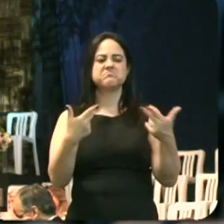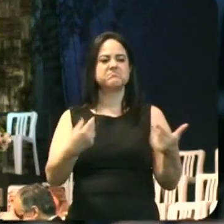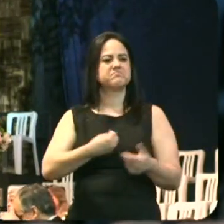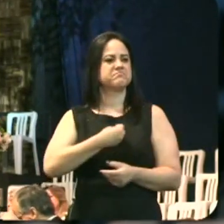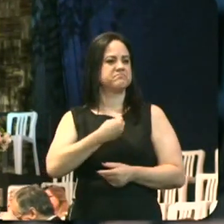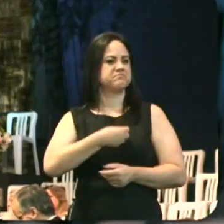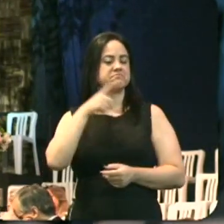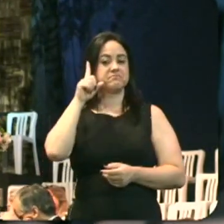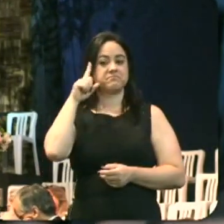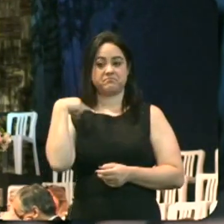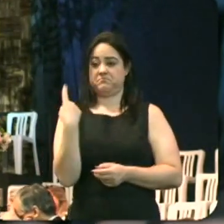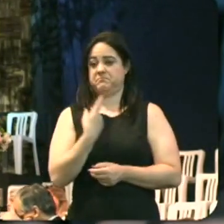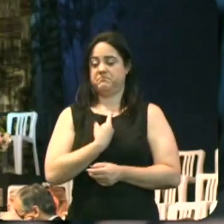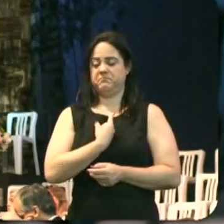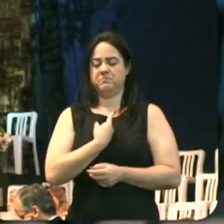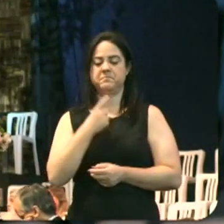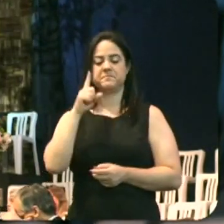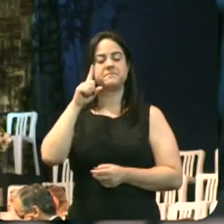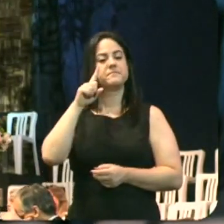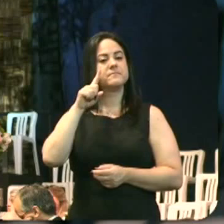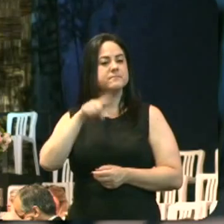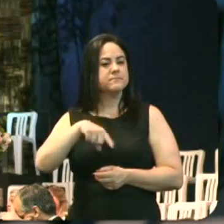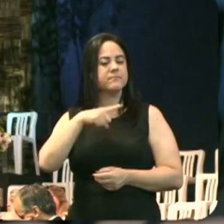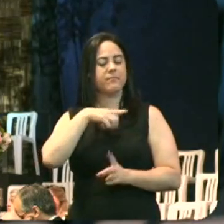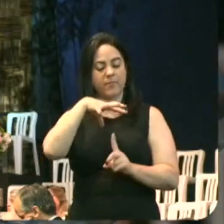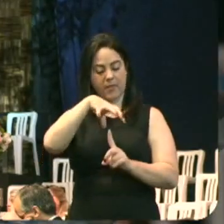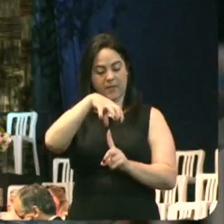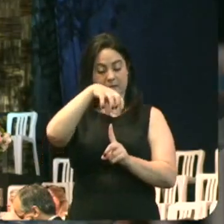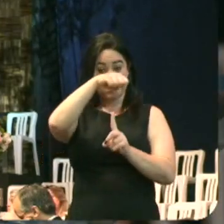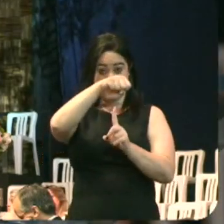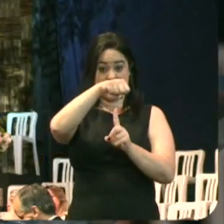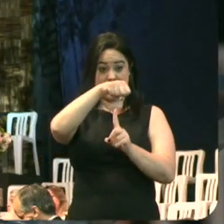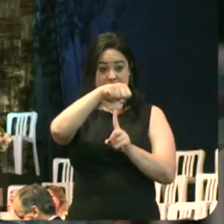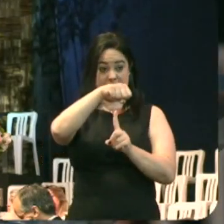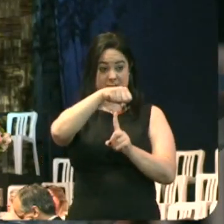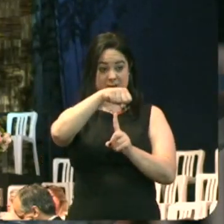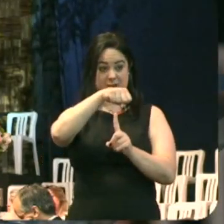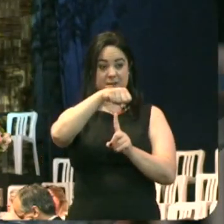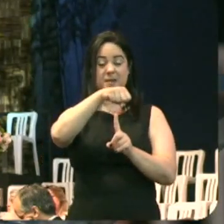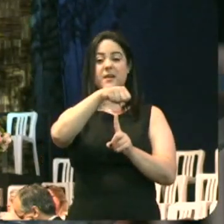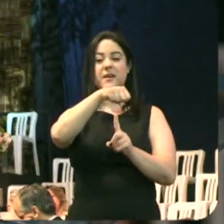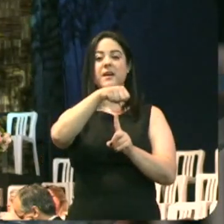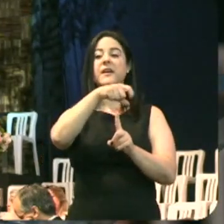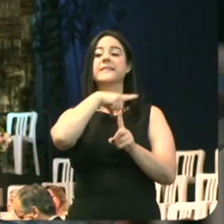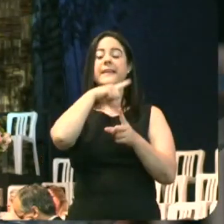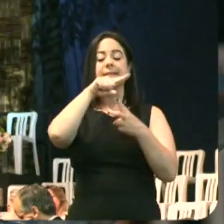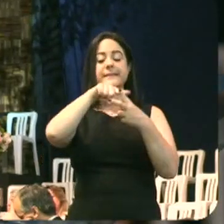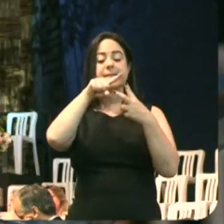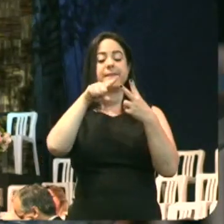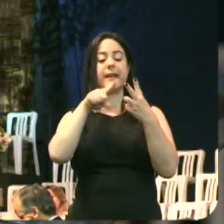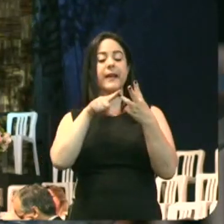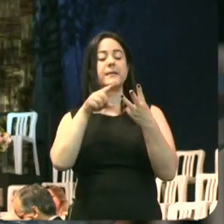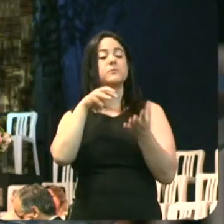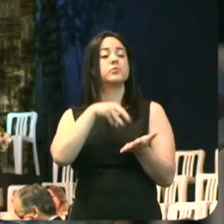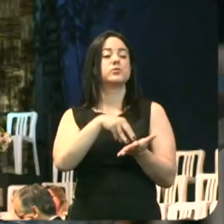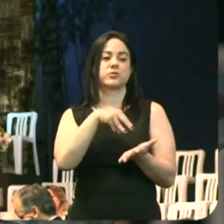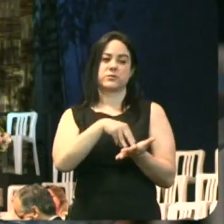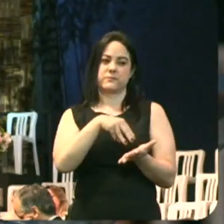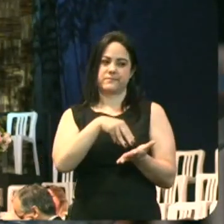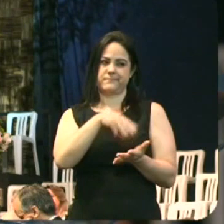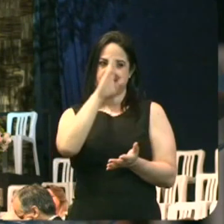dia, ela é patrocinada, por 3 grandes